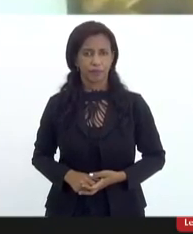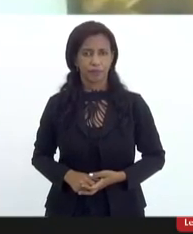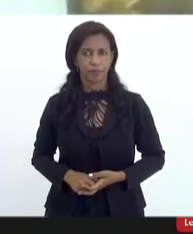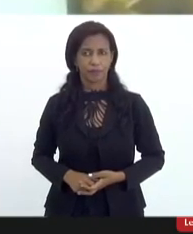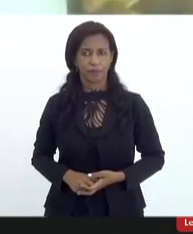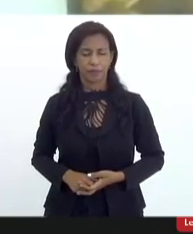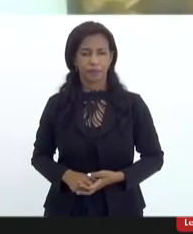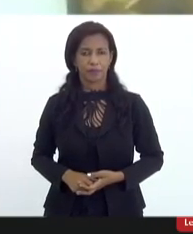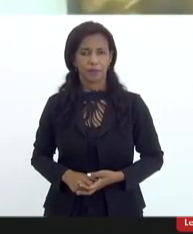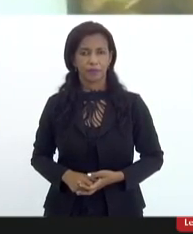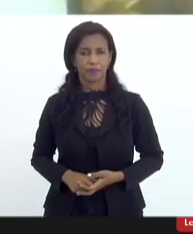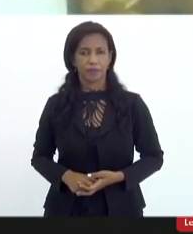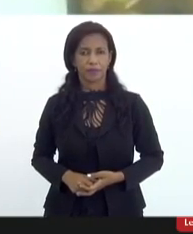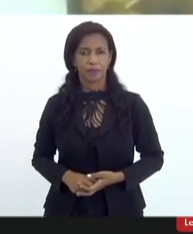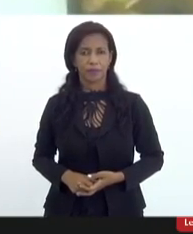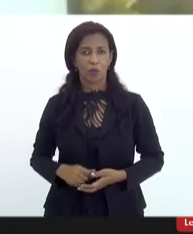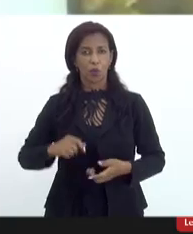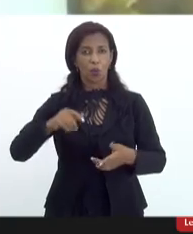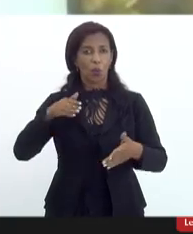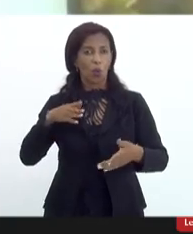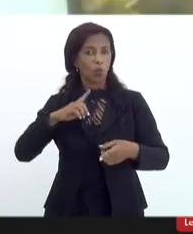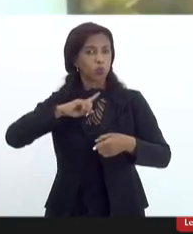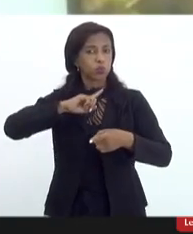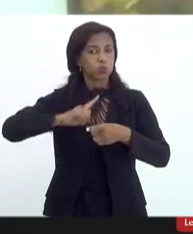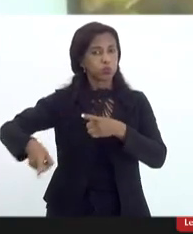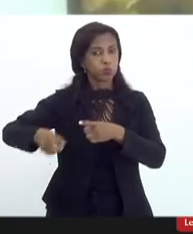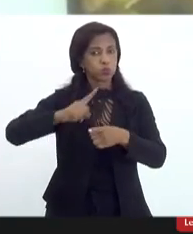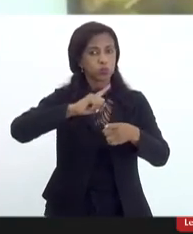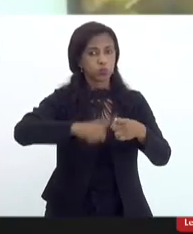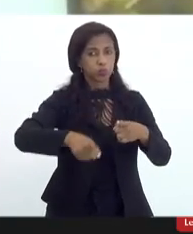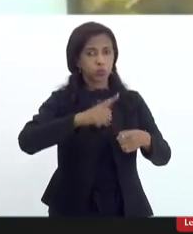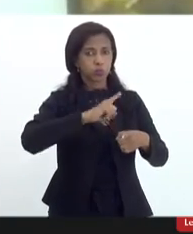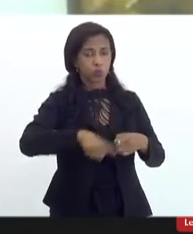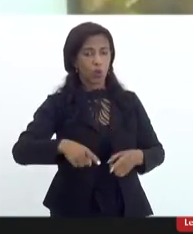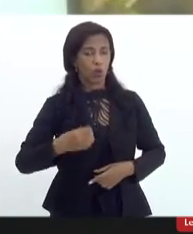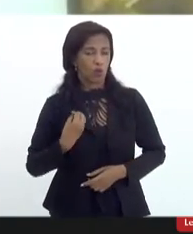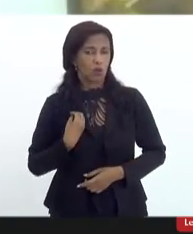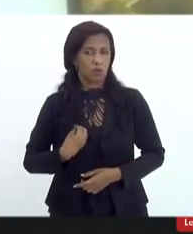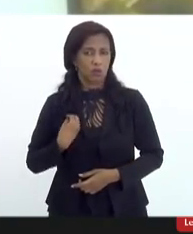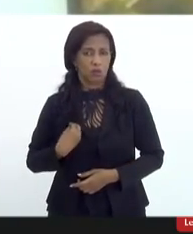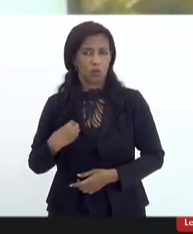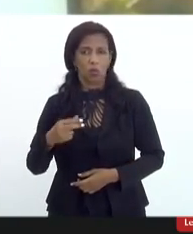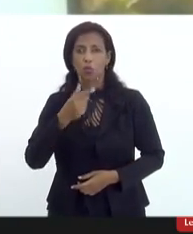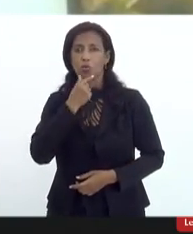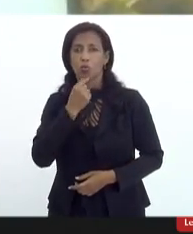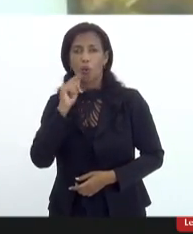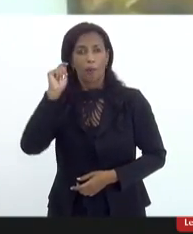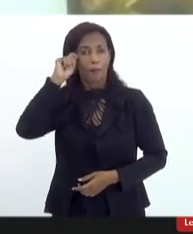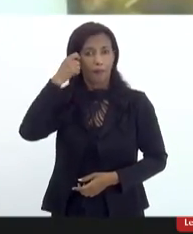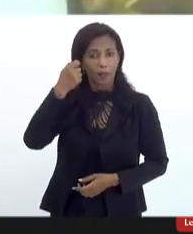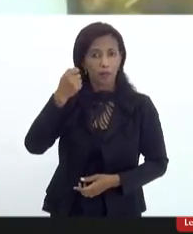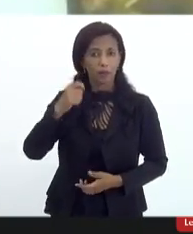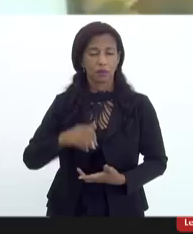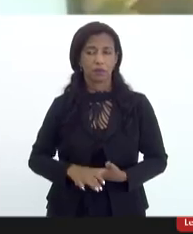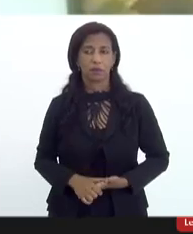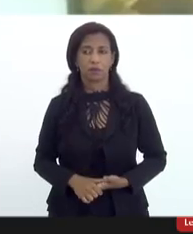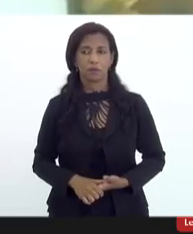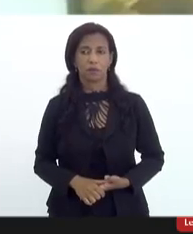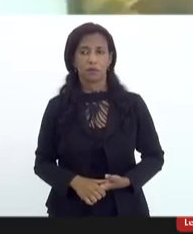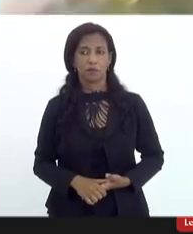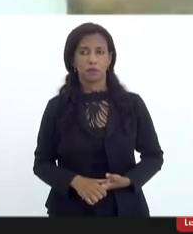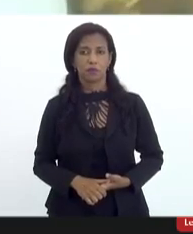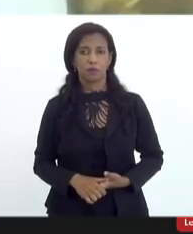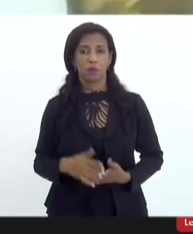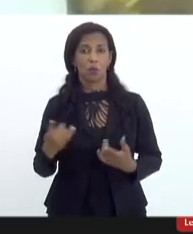Pois, com impedimento de sobrevida do homem preto,